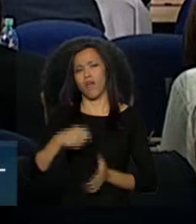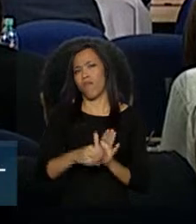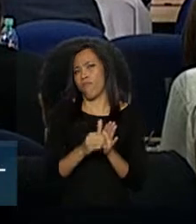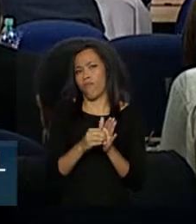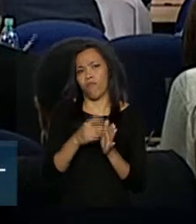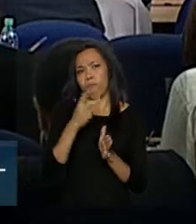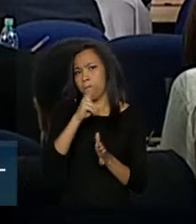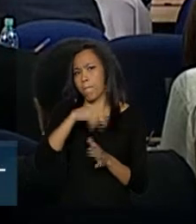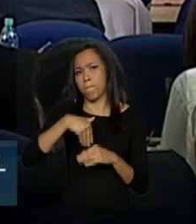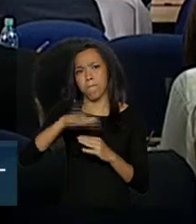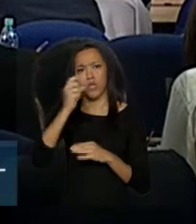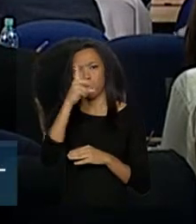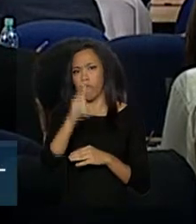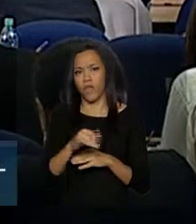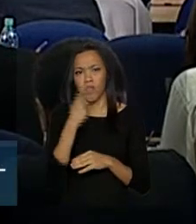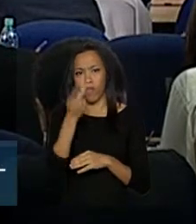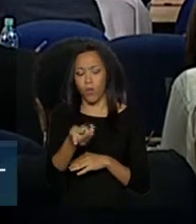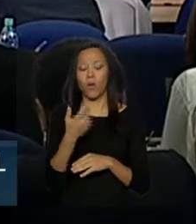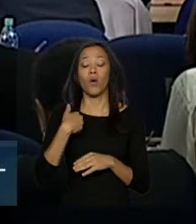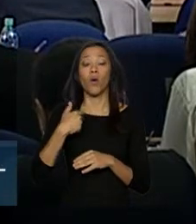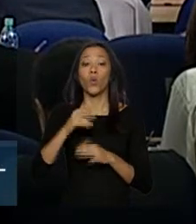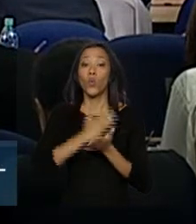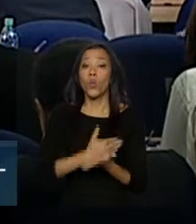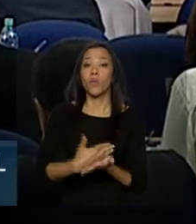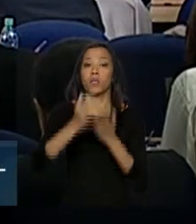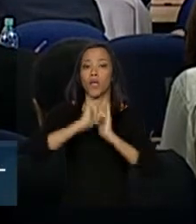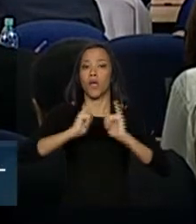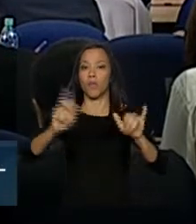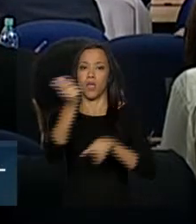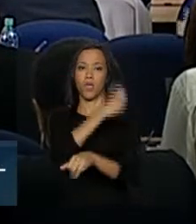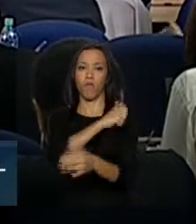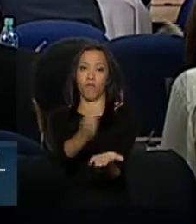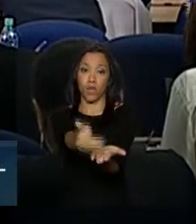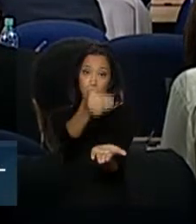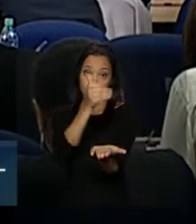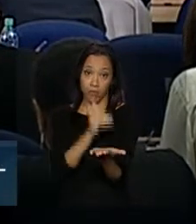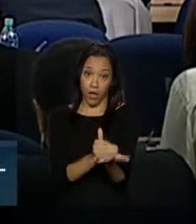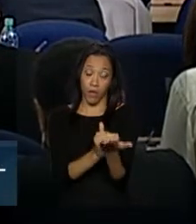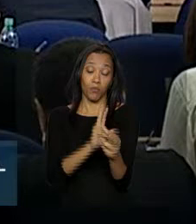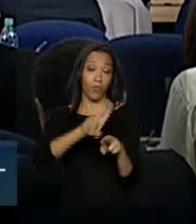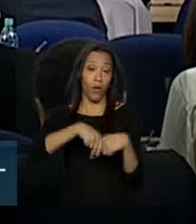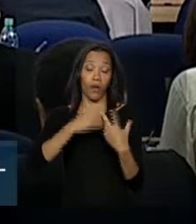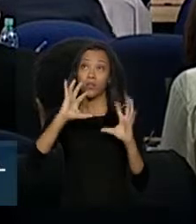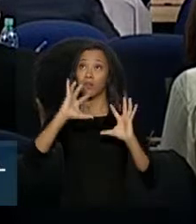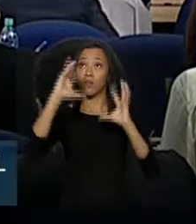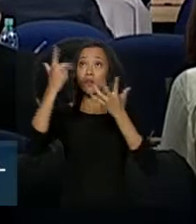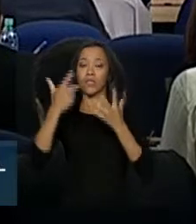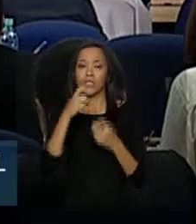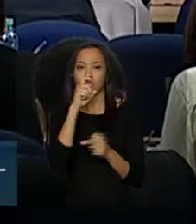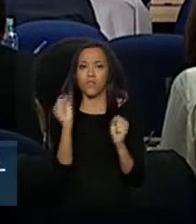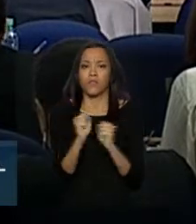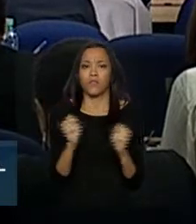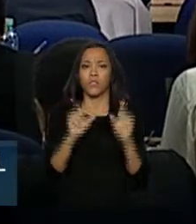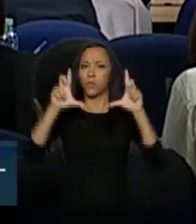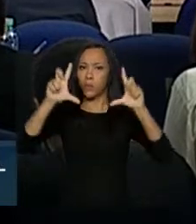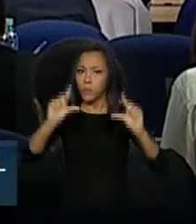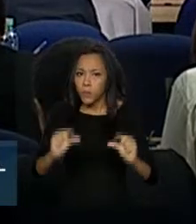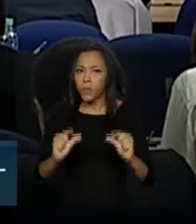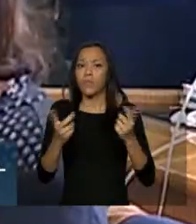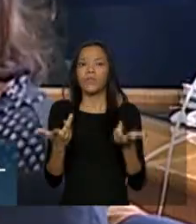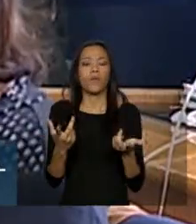que no Rio Grande do Sul a campanha, o início da campanha nacional foi antecipado em função das temperaturas mais baixas.